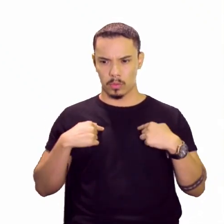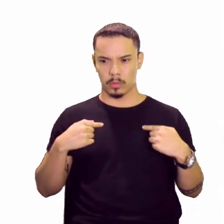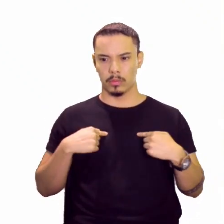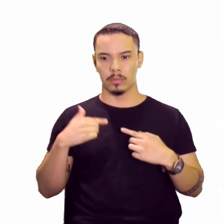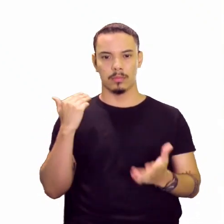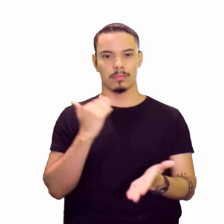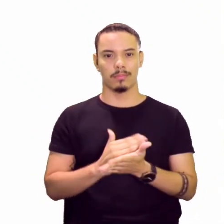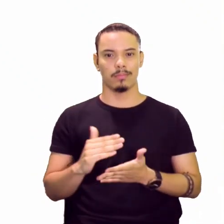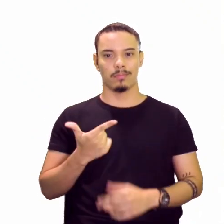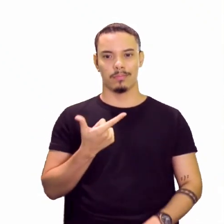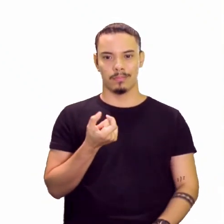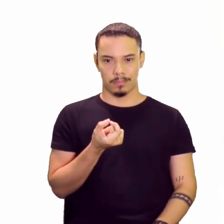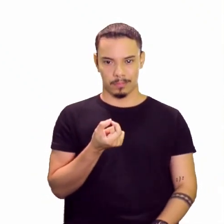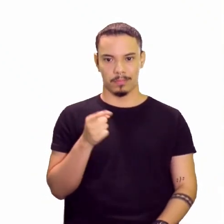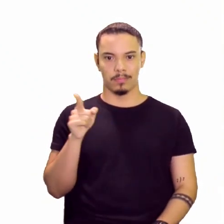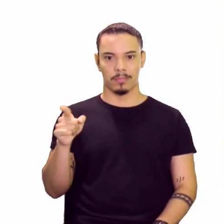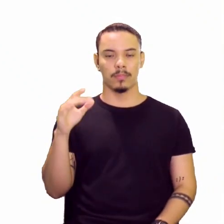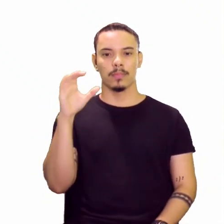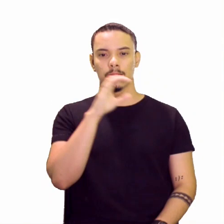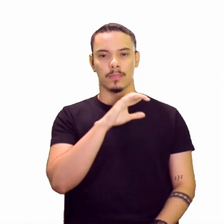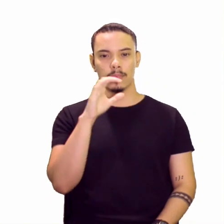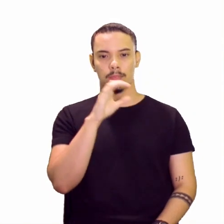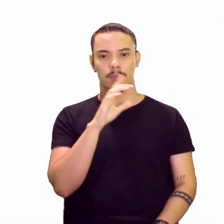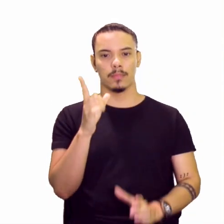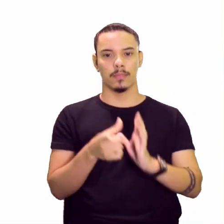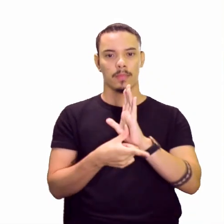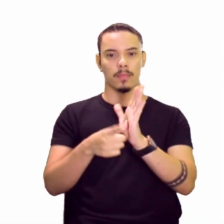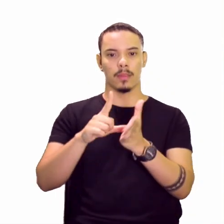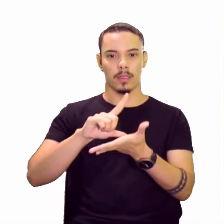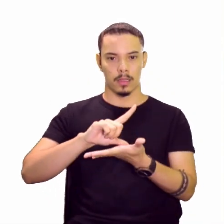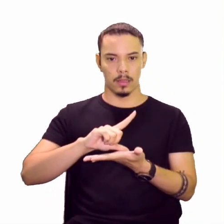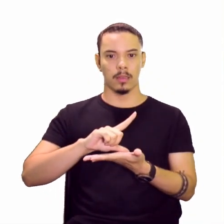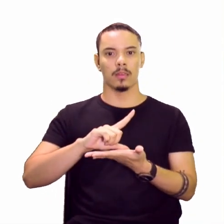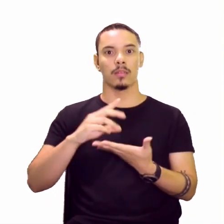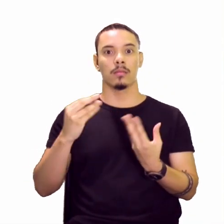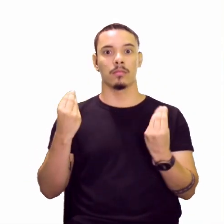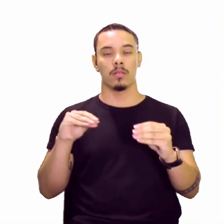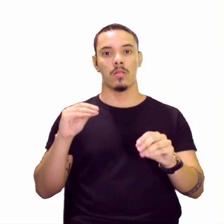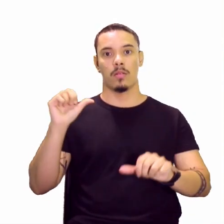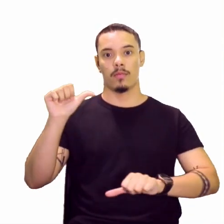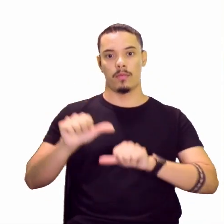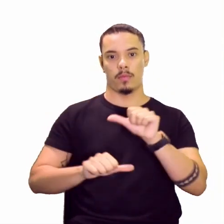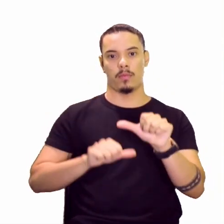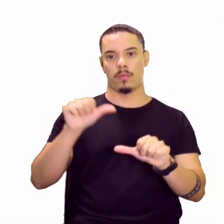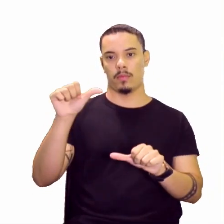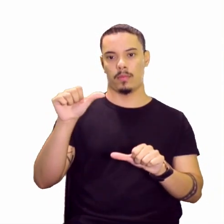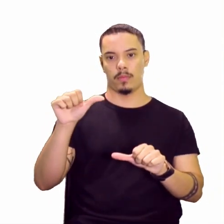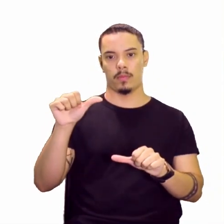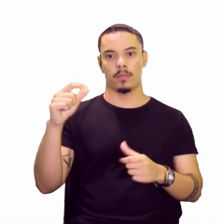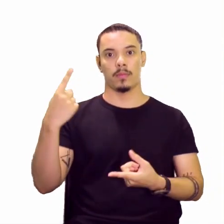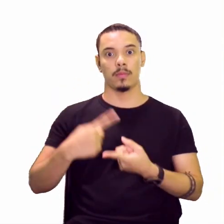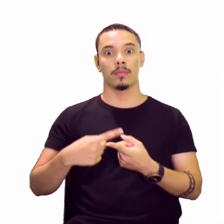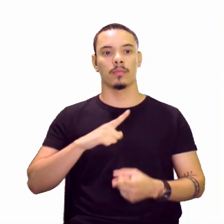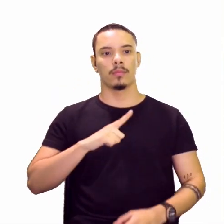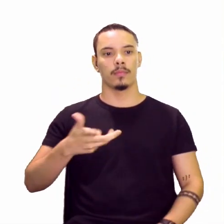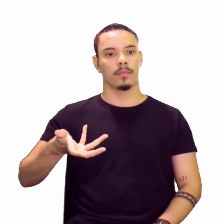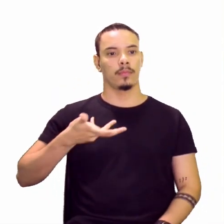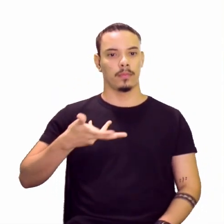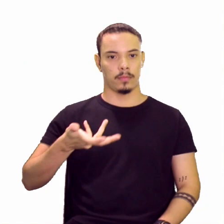partir do 20 aqui, essa velocidade que antes era constante, ela alterou-se o valor? Porque aí teve uma